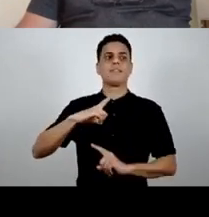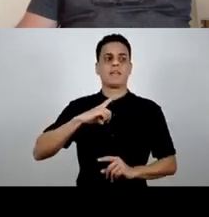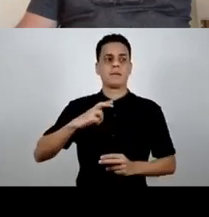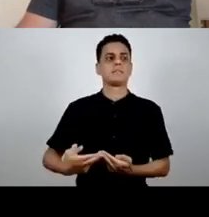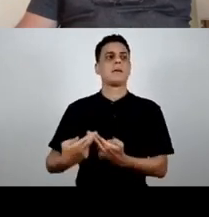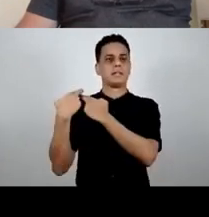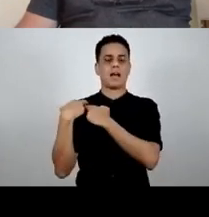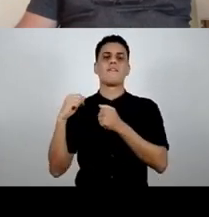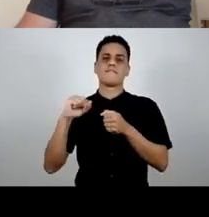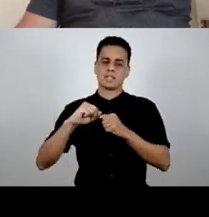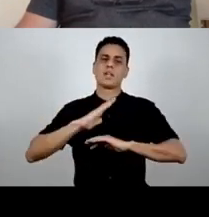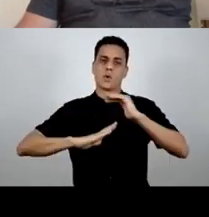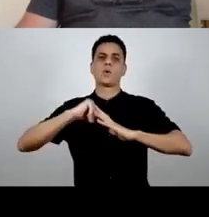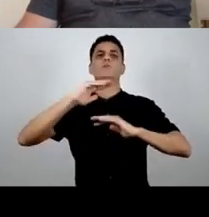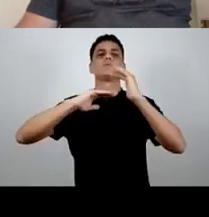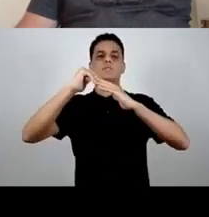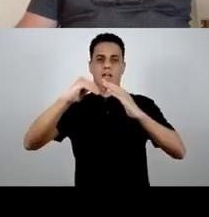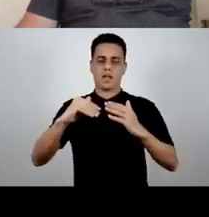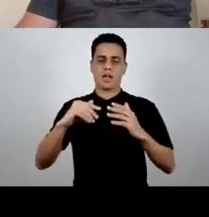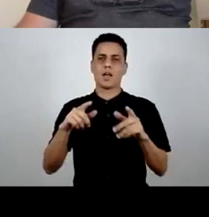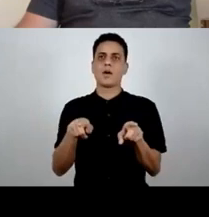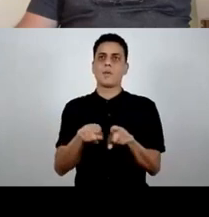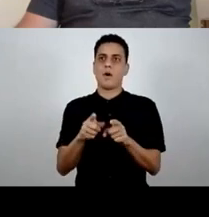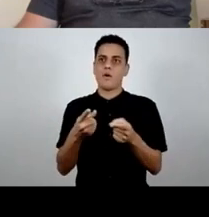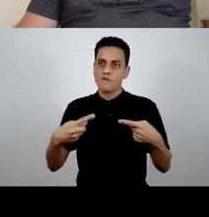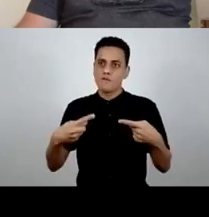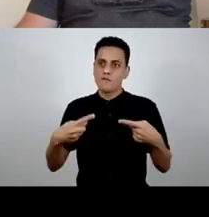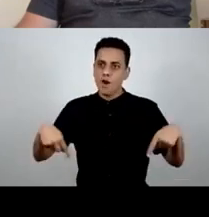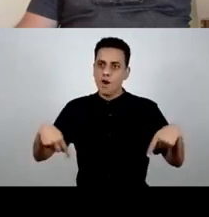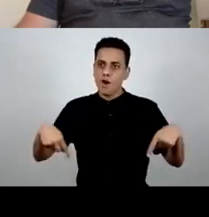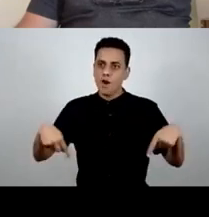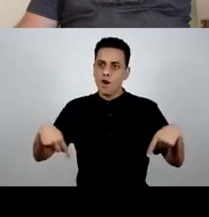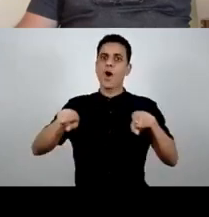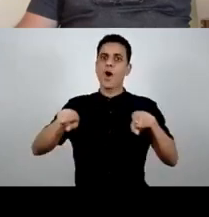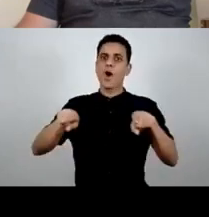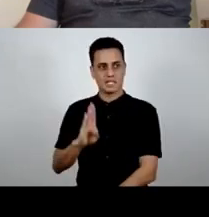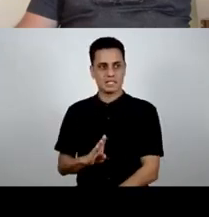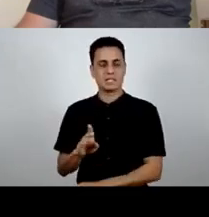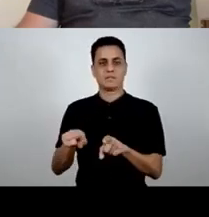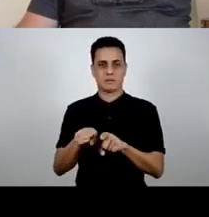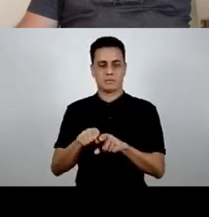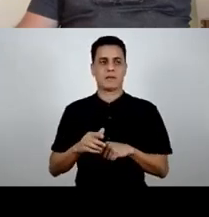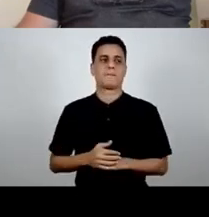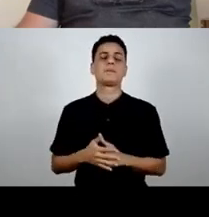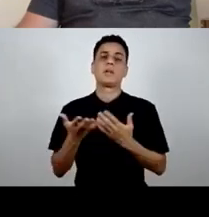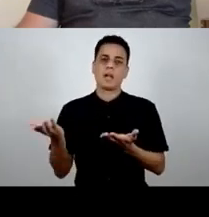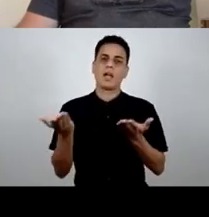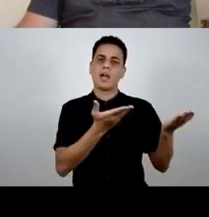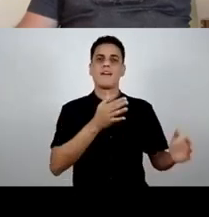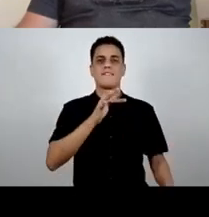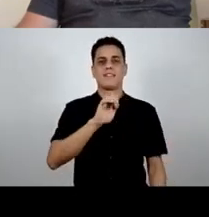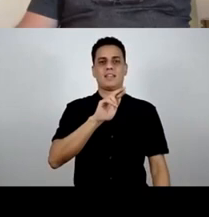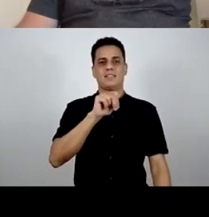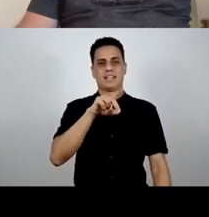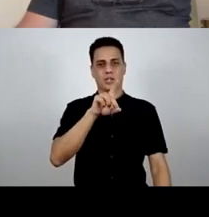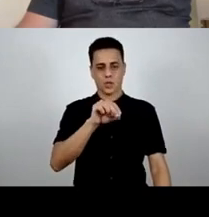desempenhar na construção dessa imagem, na recuperação dessa imagem. E eu queria passar a palavra, então, para o Fernando